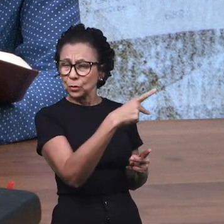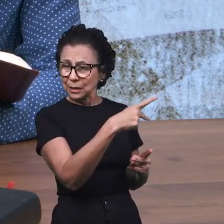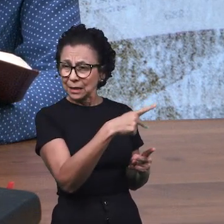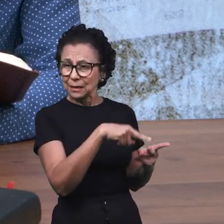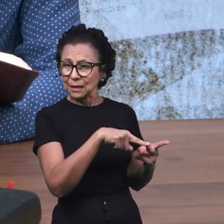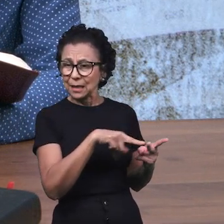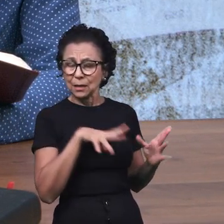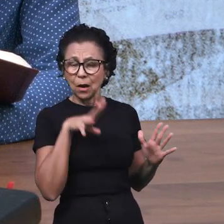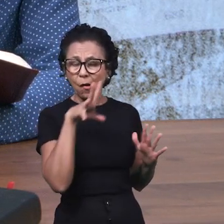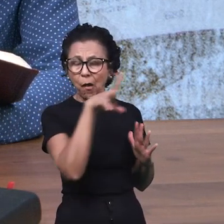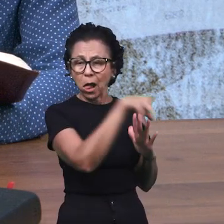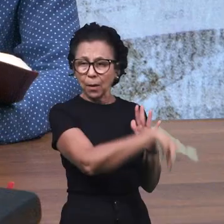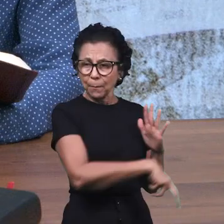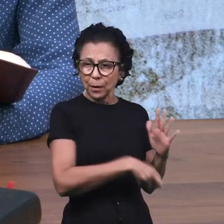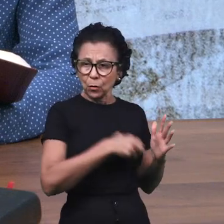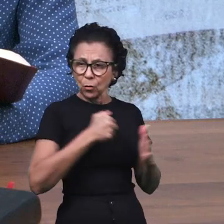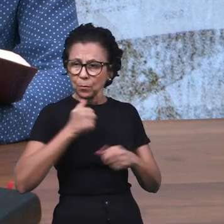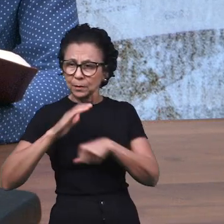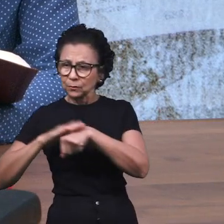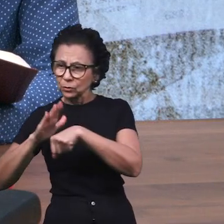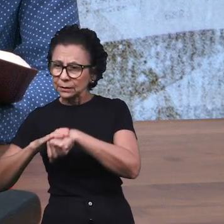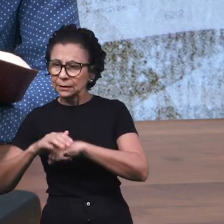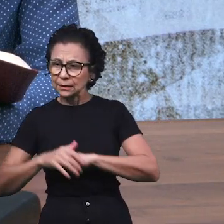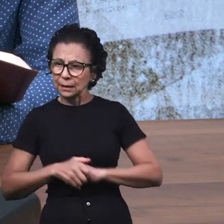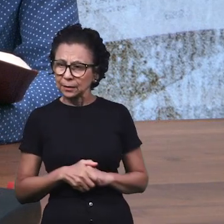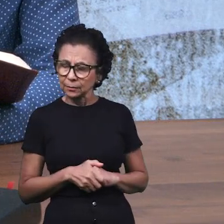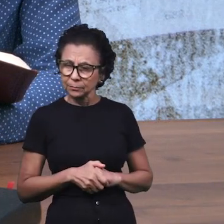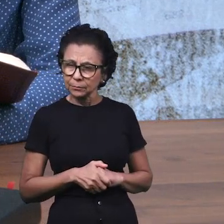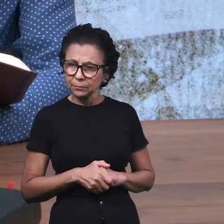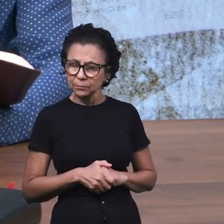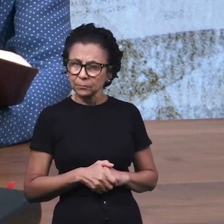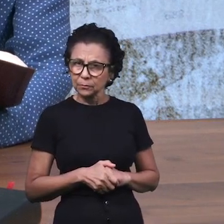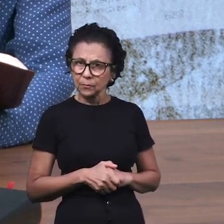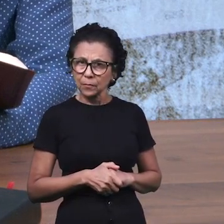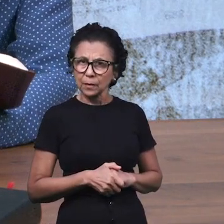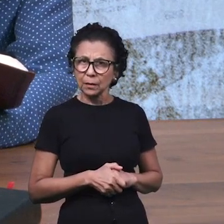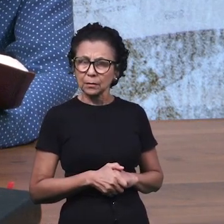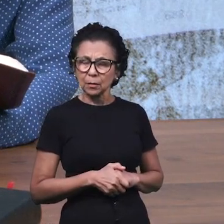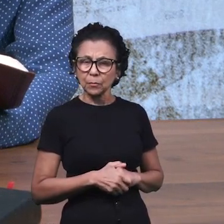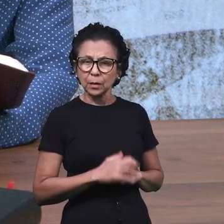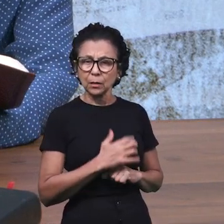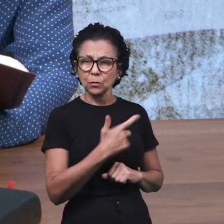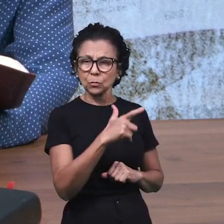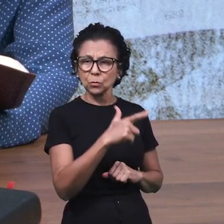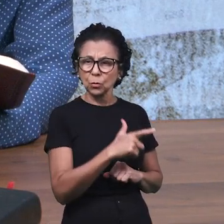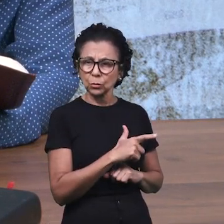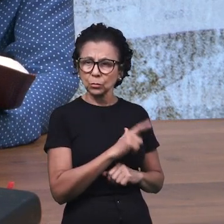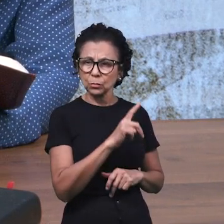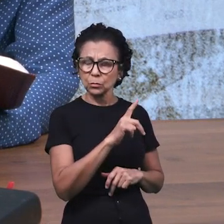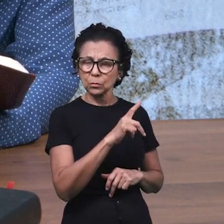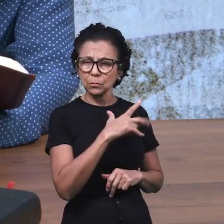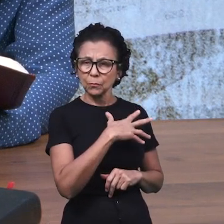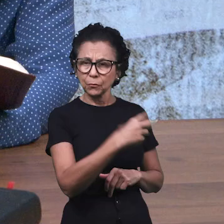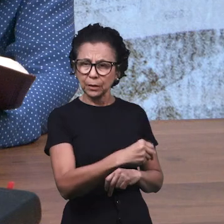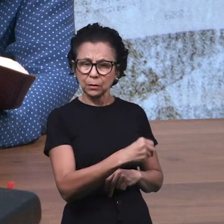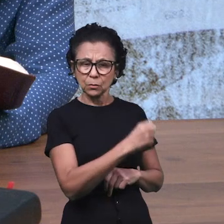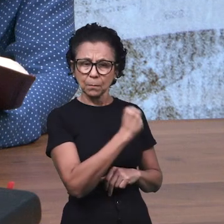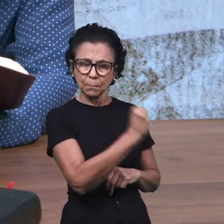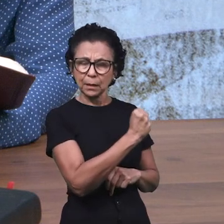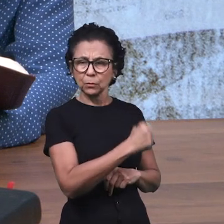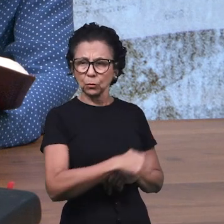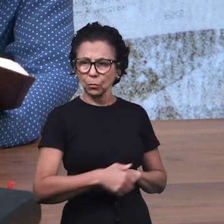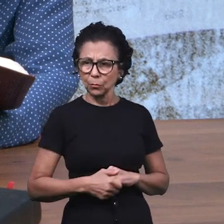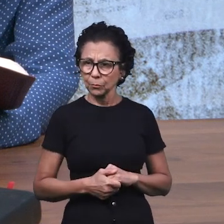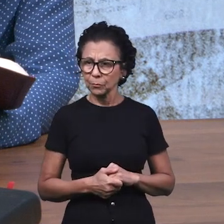mataste com a espada dos filhos de Amon. Agora, pois, não se apartará a